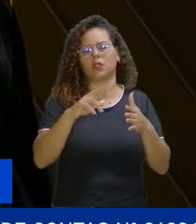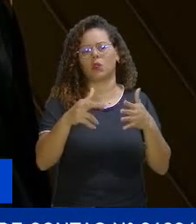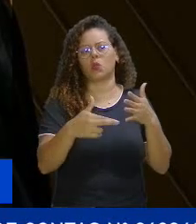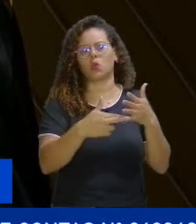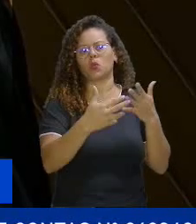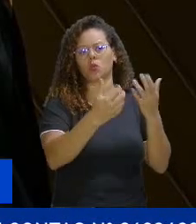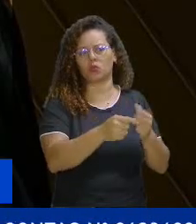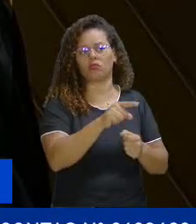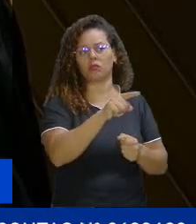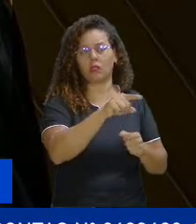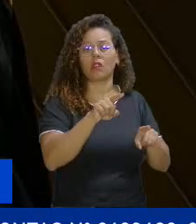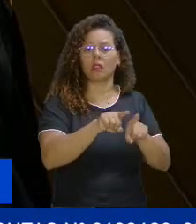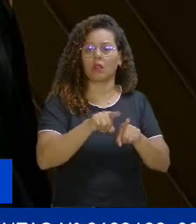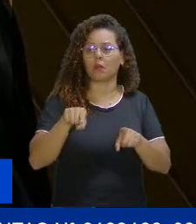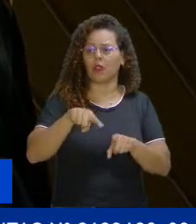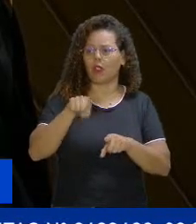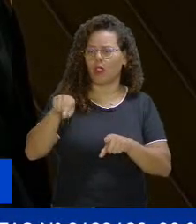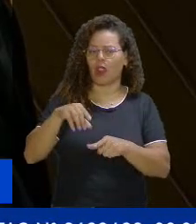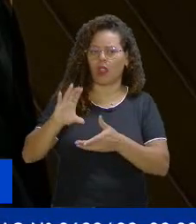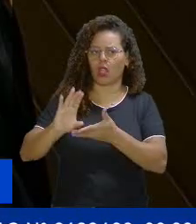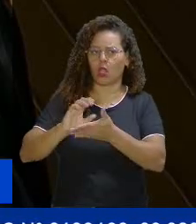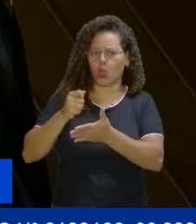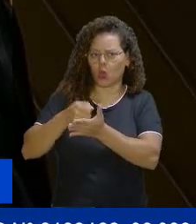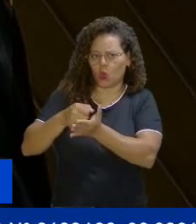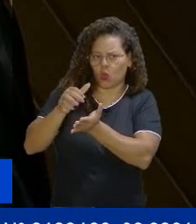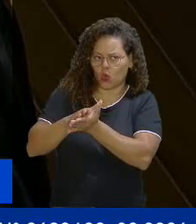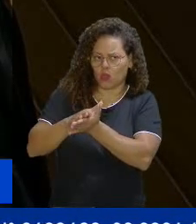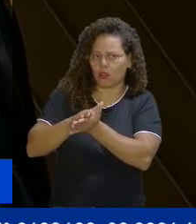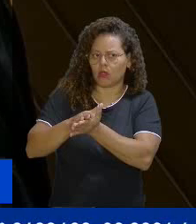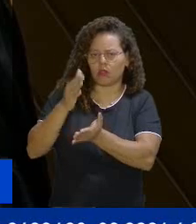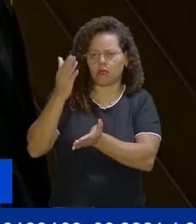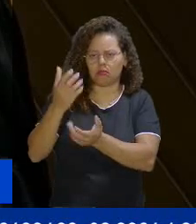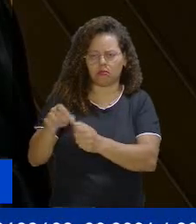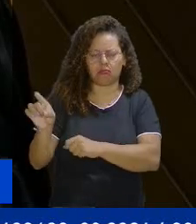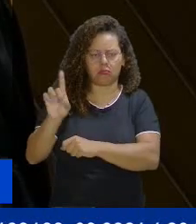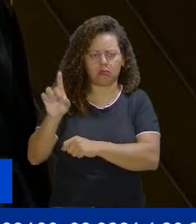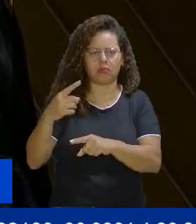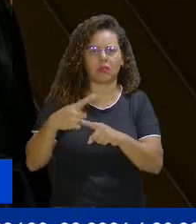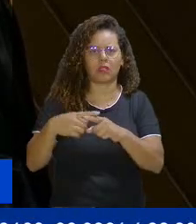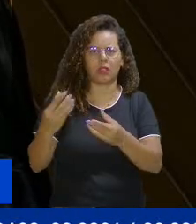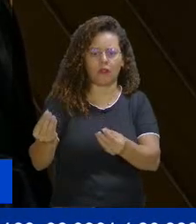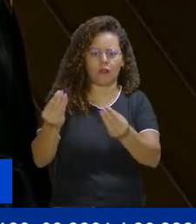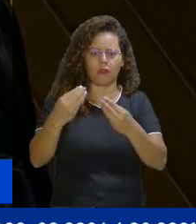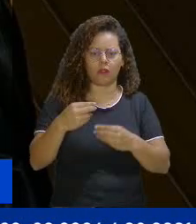recurso para a desaprovação das contas com a devolução da quantia de R$